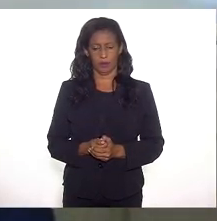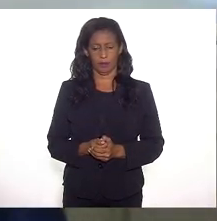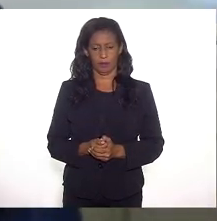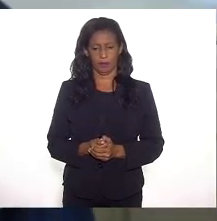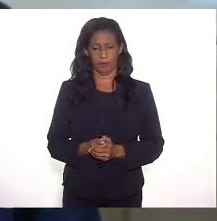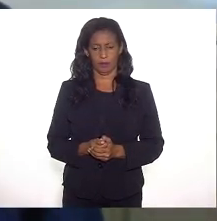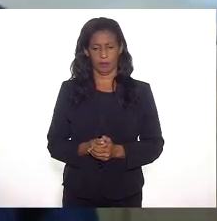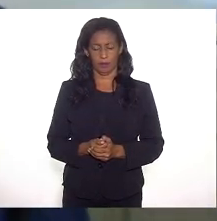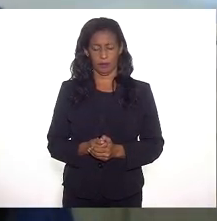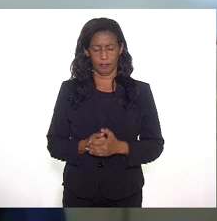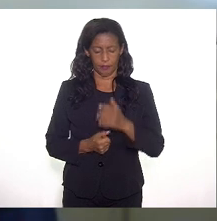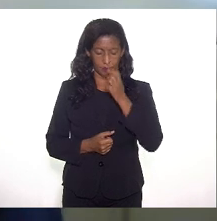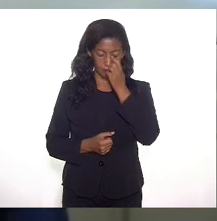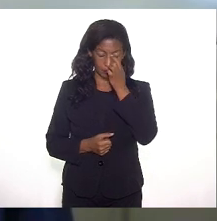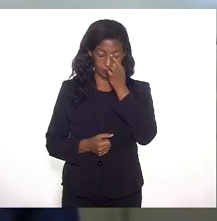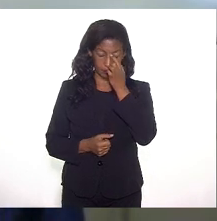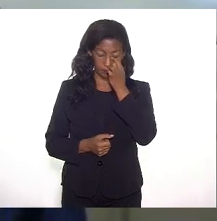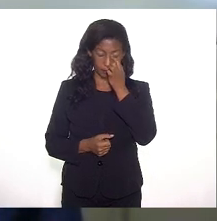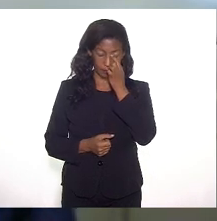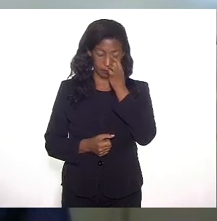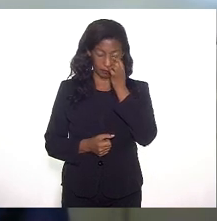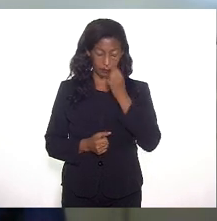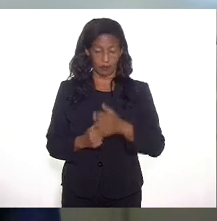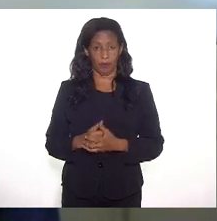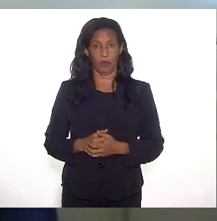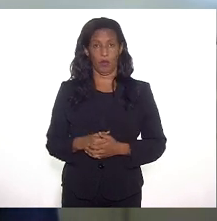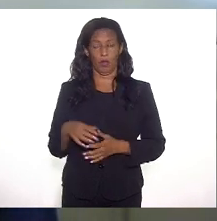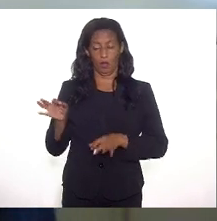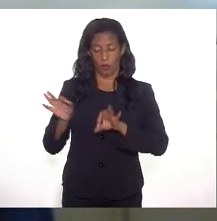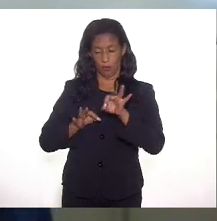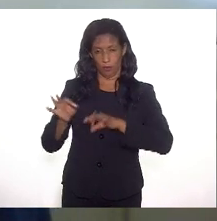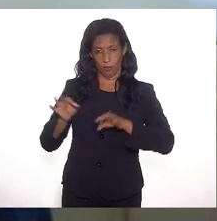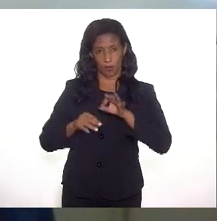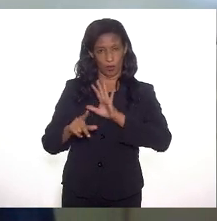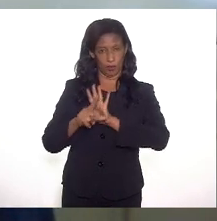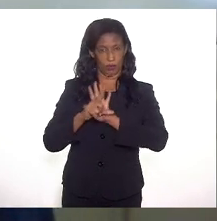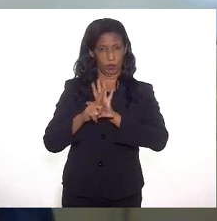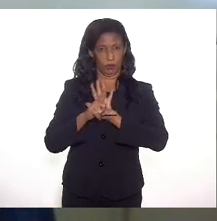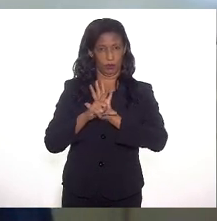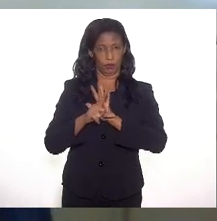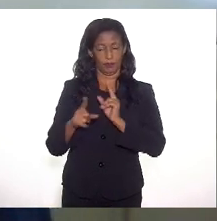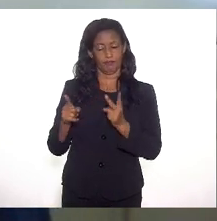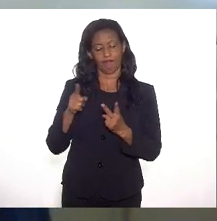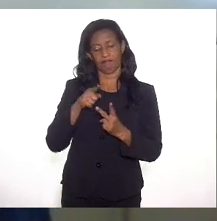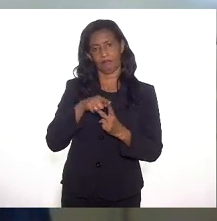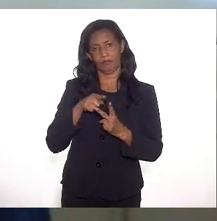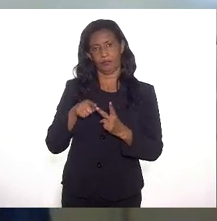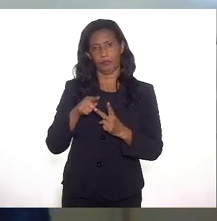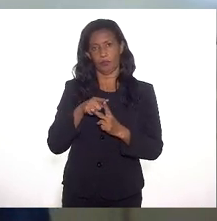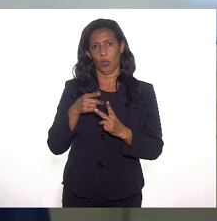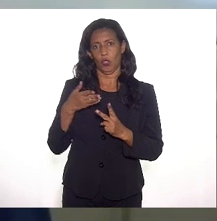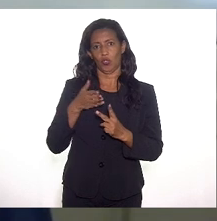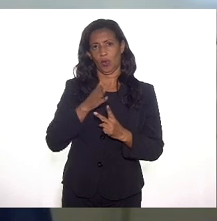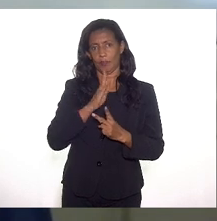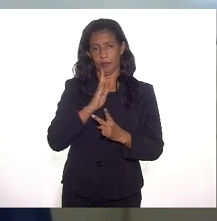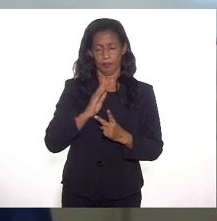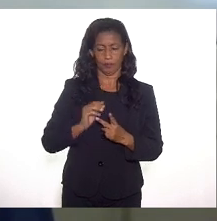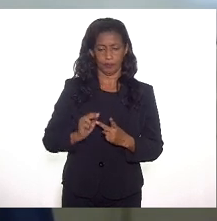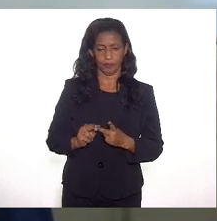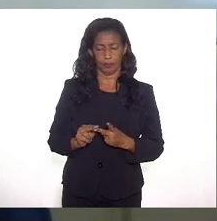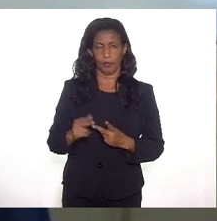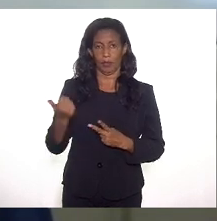o seu projeto de lei ele tem duas vertentes.